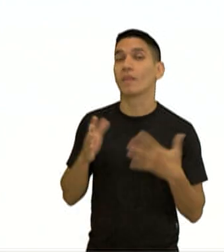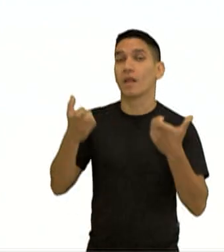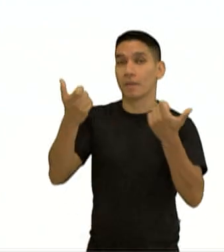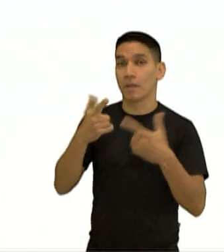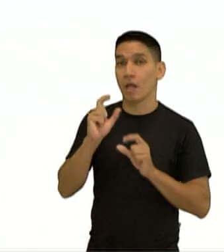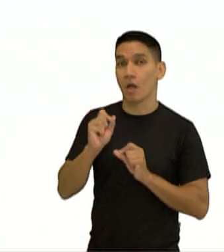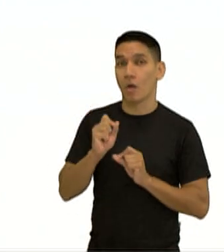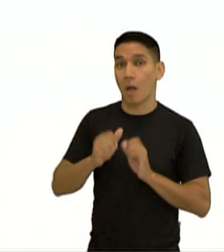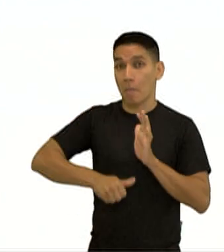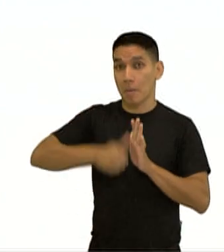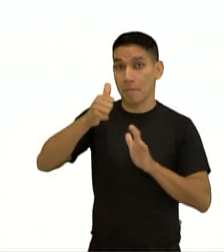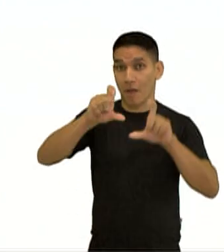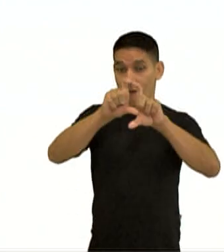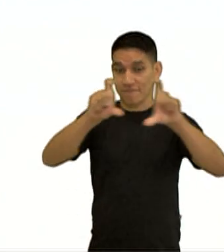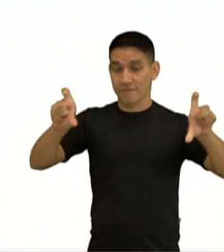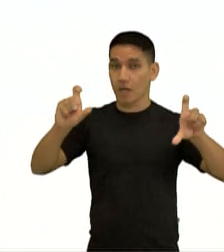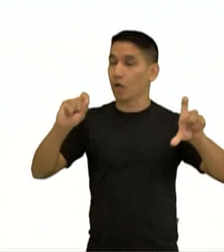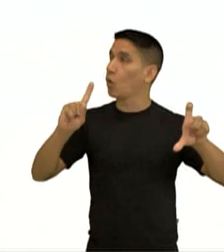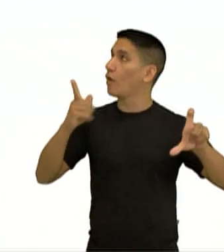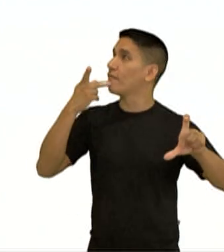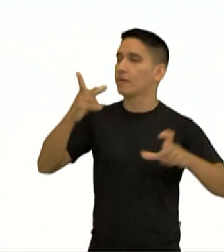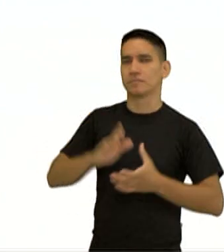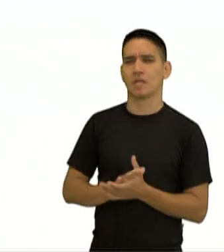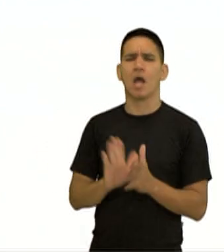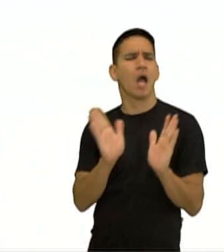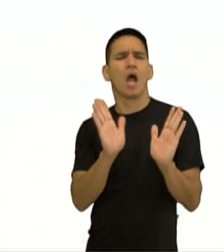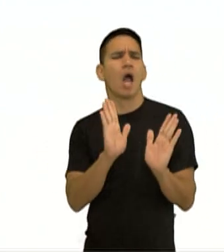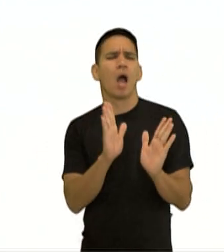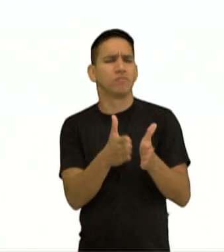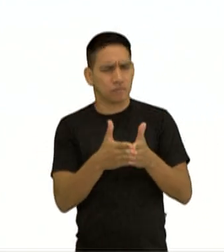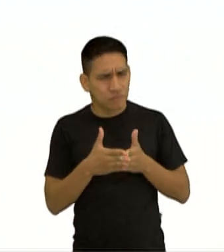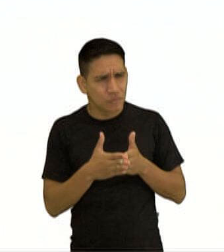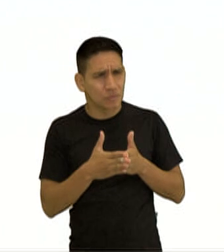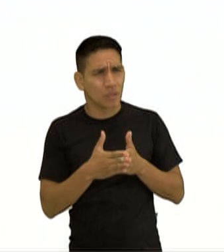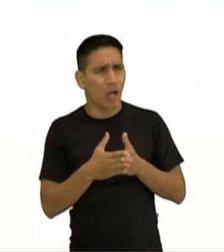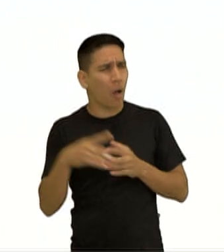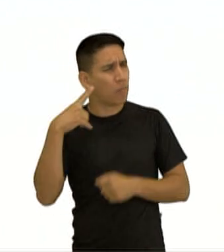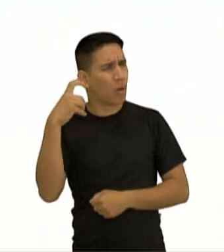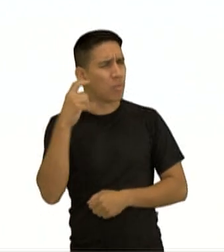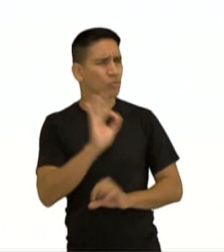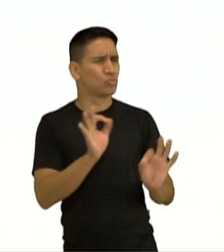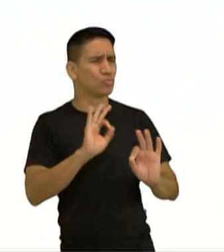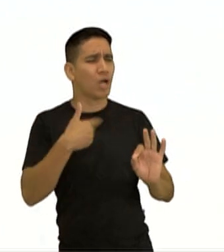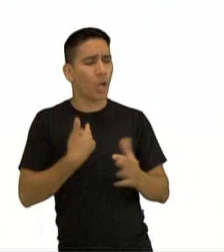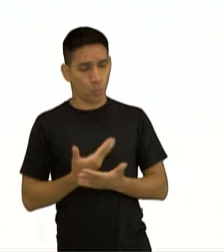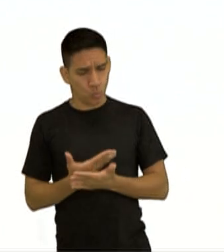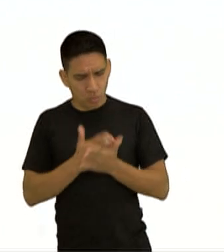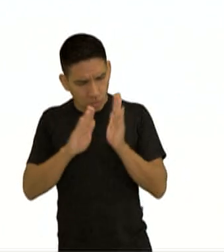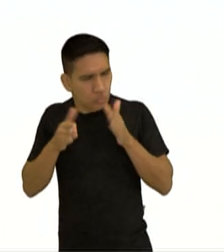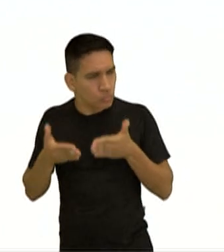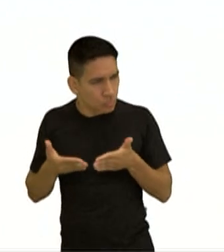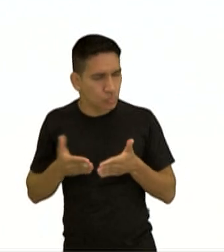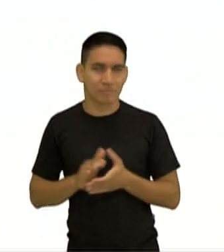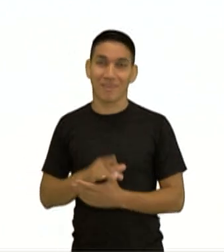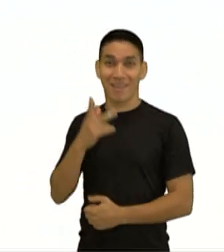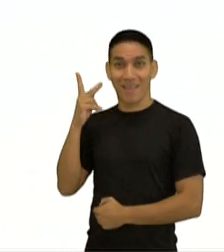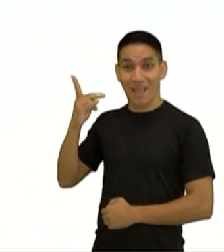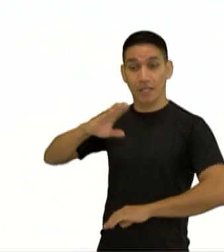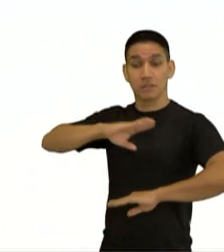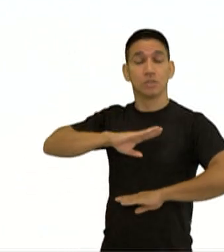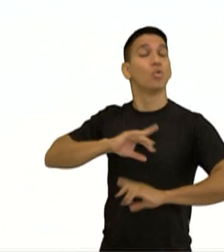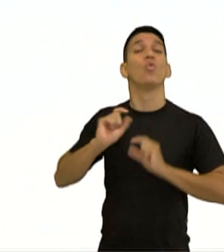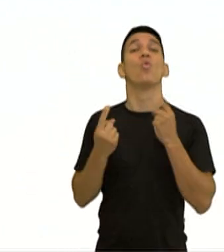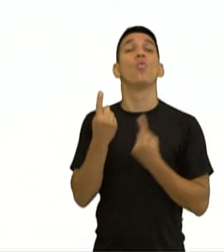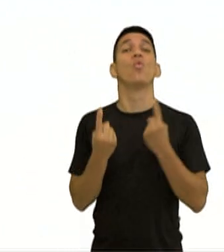na primeira frase, por favor, não faça muito barulho. Eu estou estudando. Essa situação, qual é